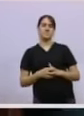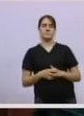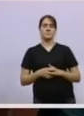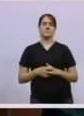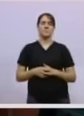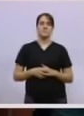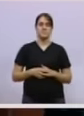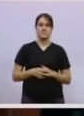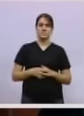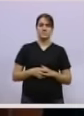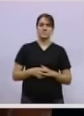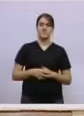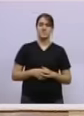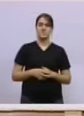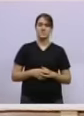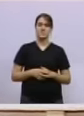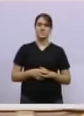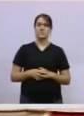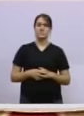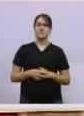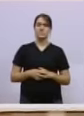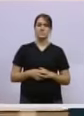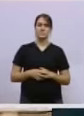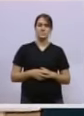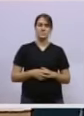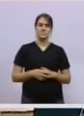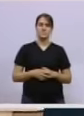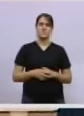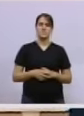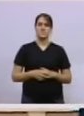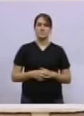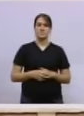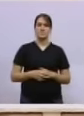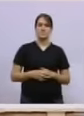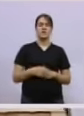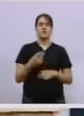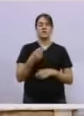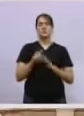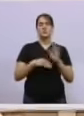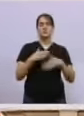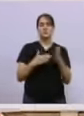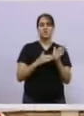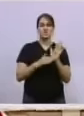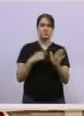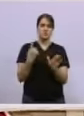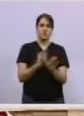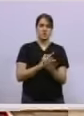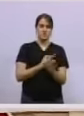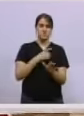ó, coitadinho. Não! Tudo isso é símbolo humano para aquilo que tem que acontecer dentro de nós. Quando eu